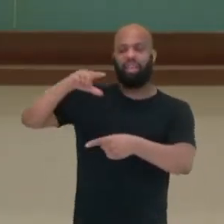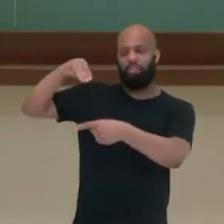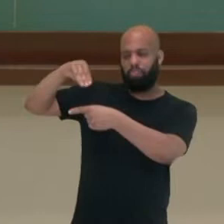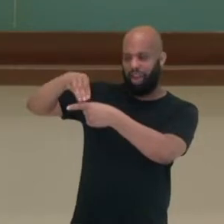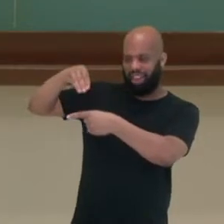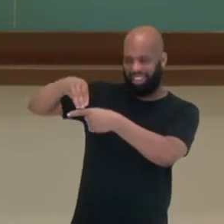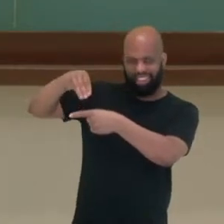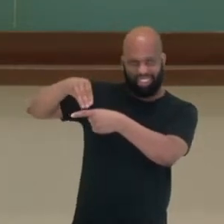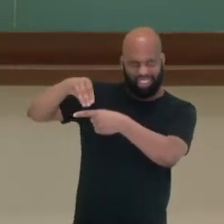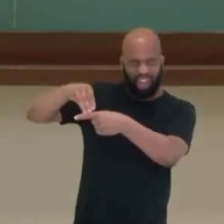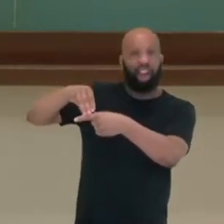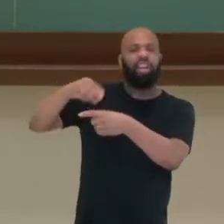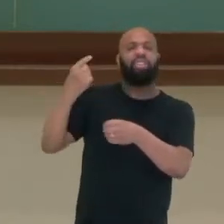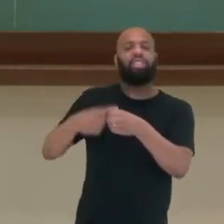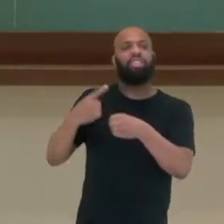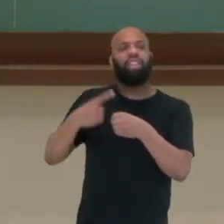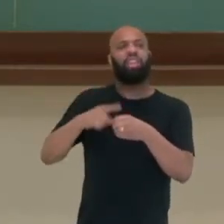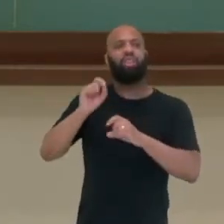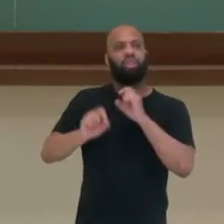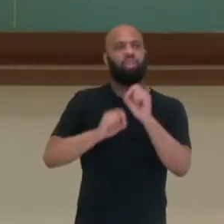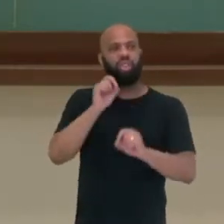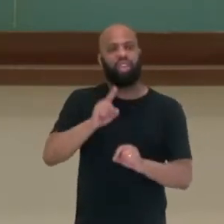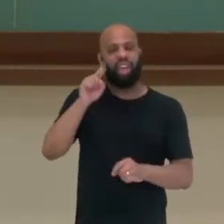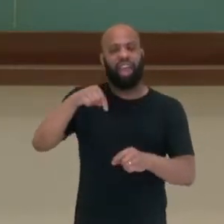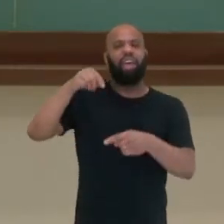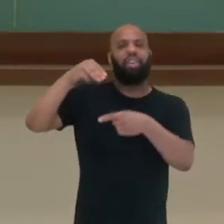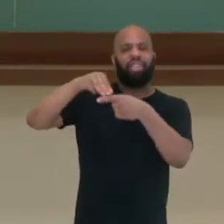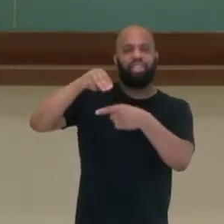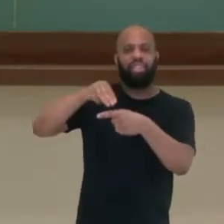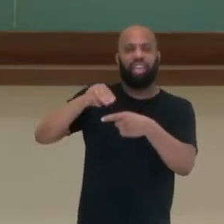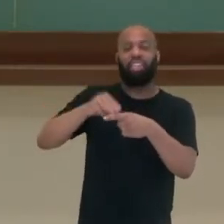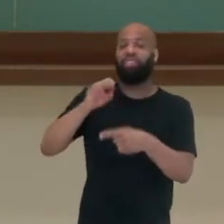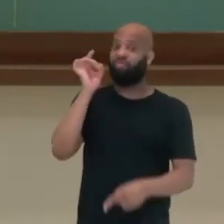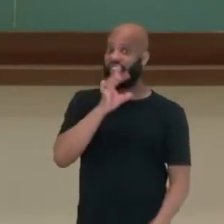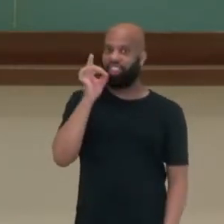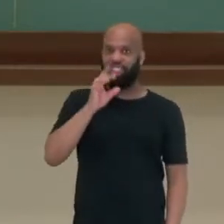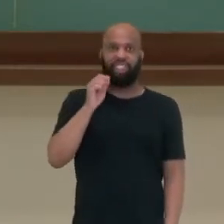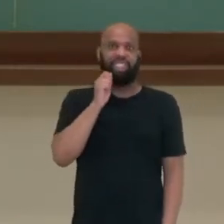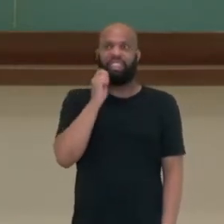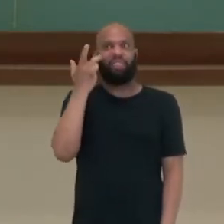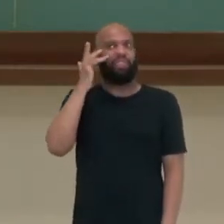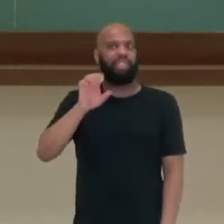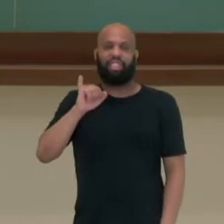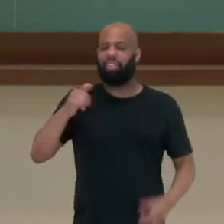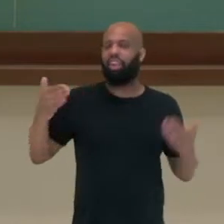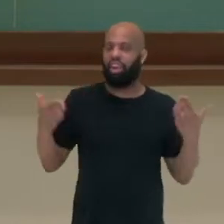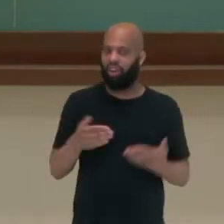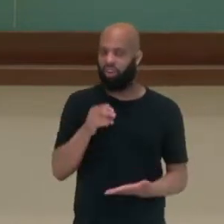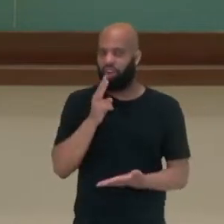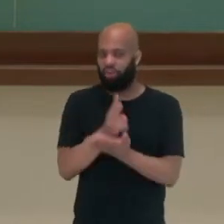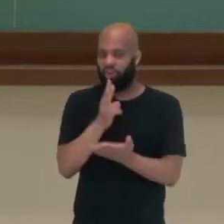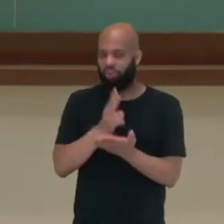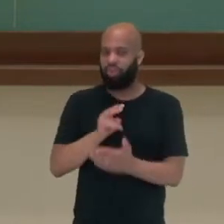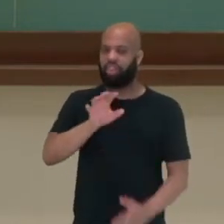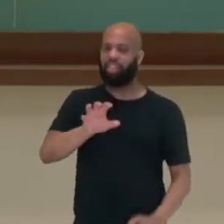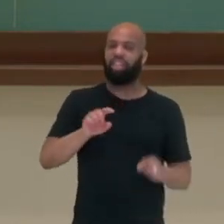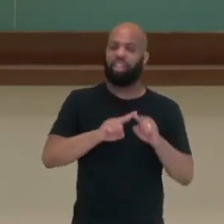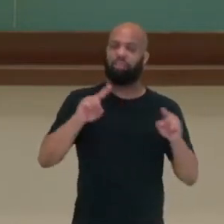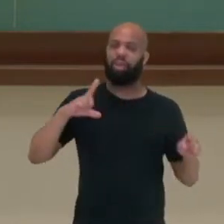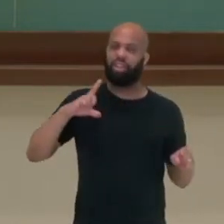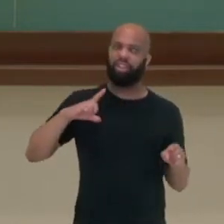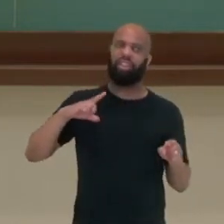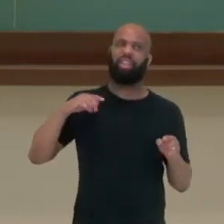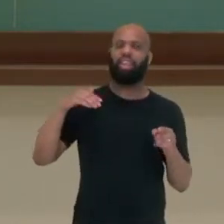estado, Paraná, era tido como a cidade verde. Ainda não sei se nos dias atuais é assim, mas eu sei que até bem pouco